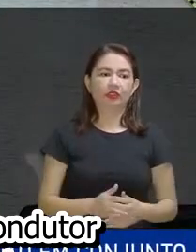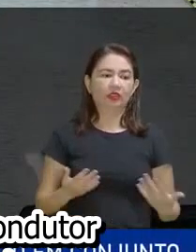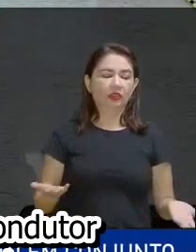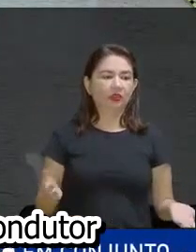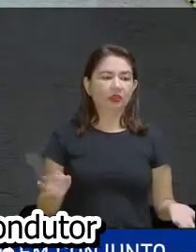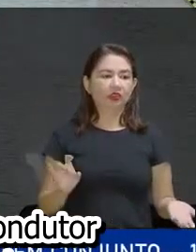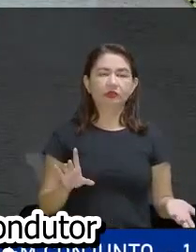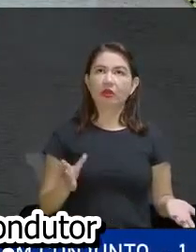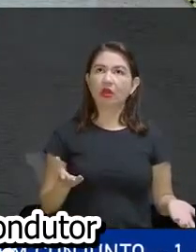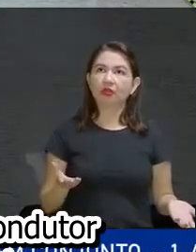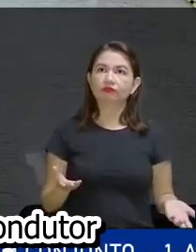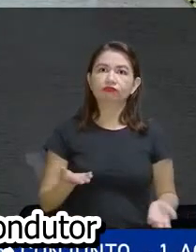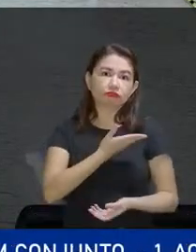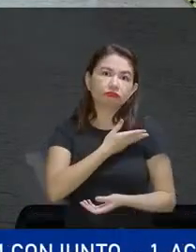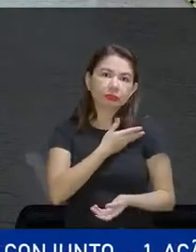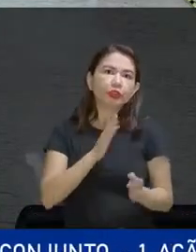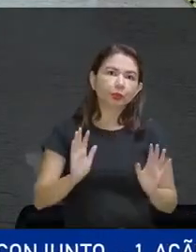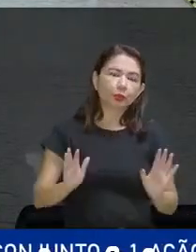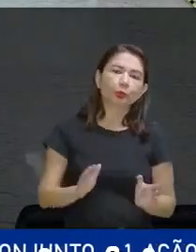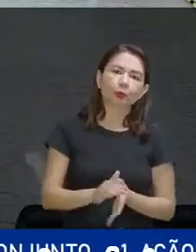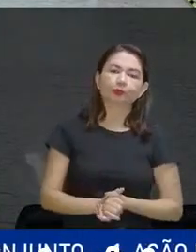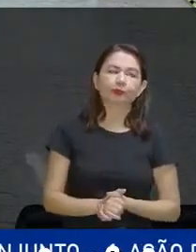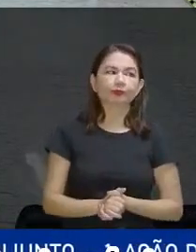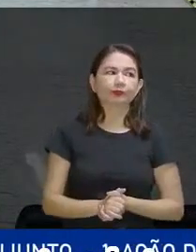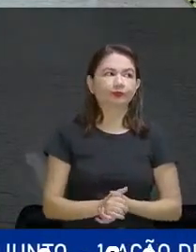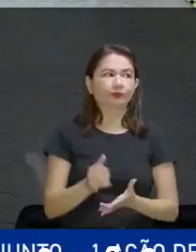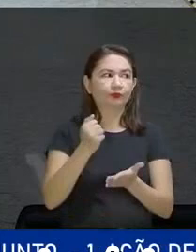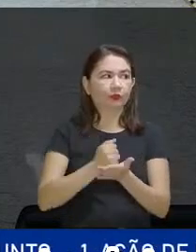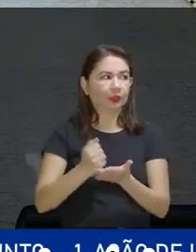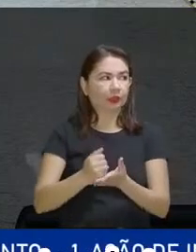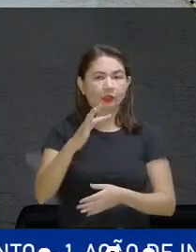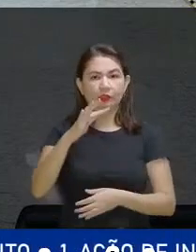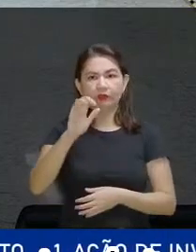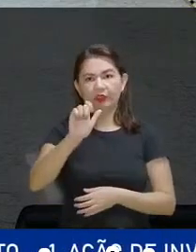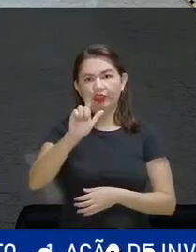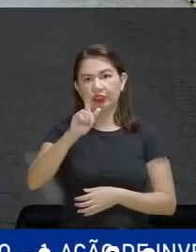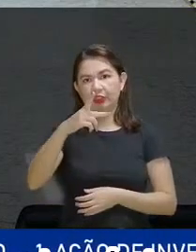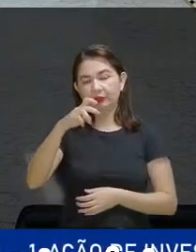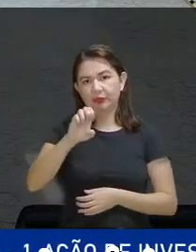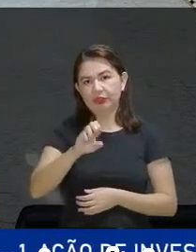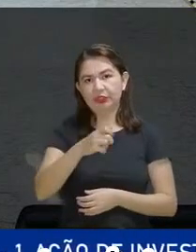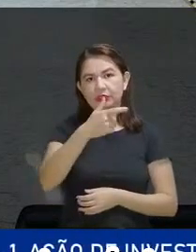possui relação de amizade e que contratou Felipe Luan por